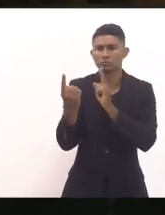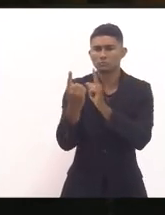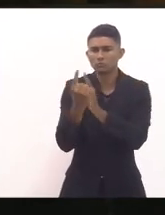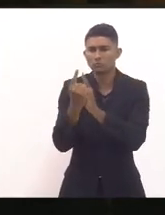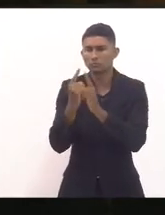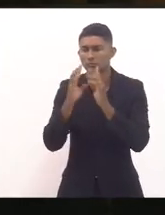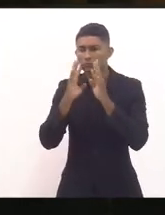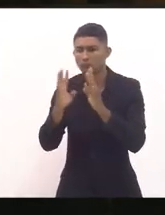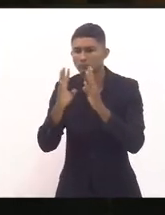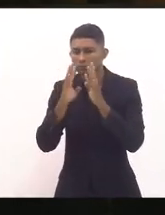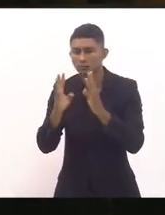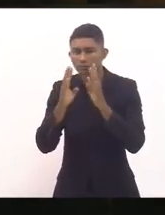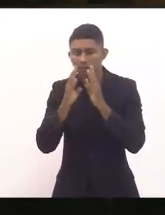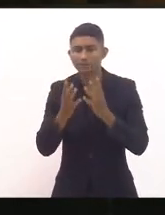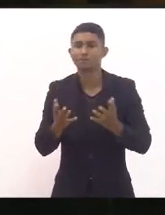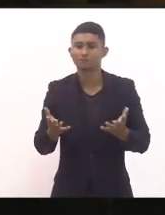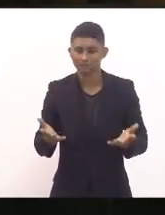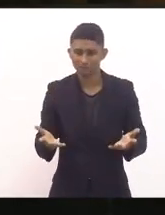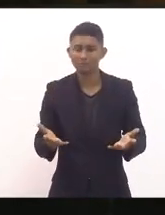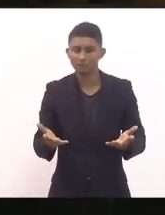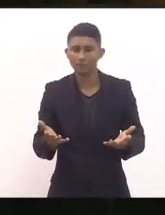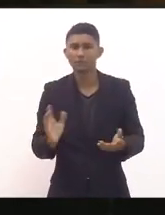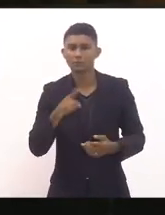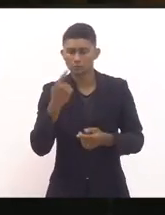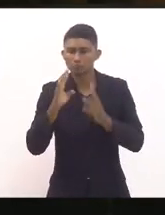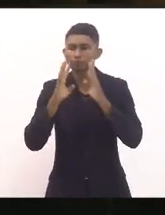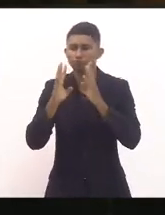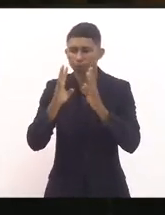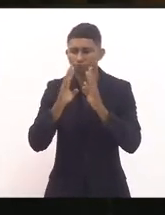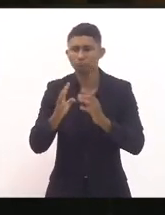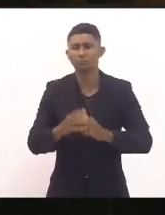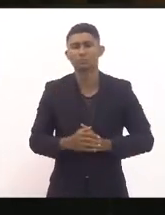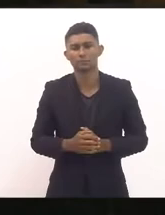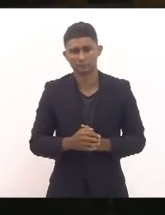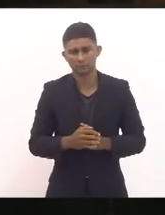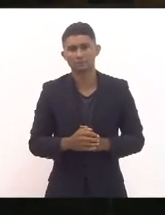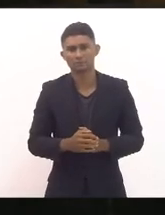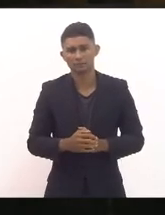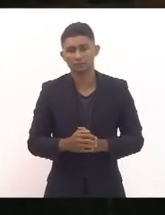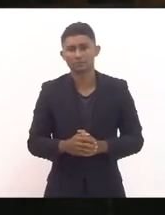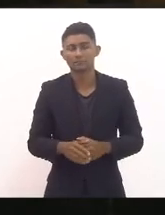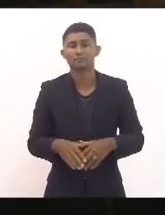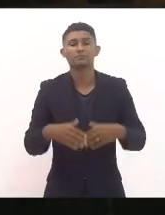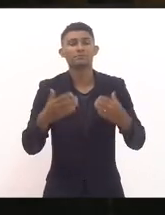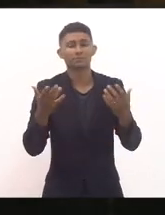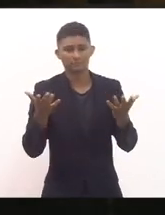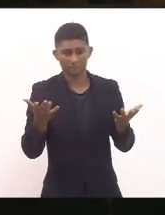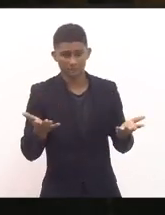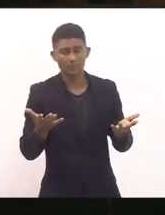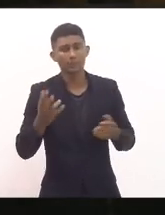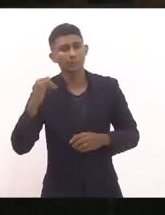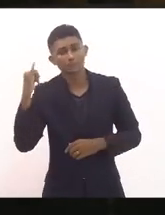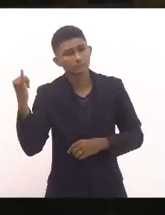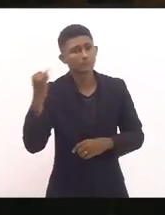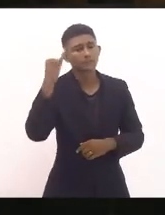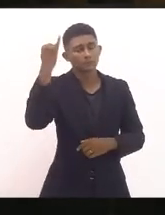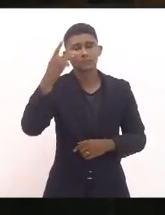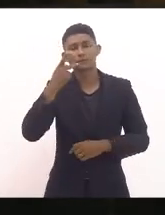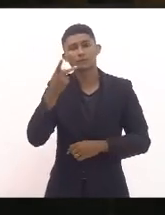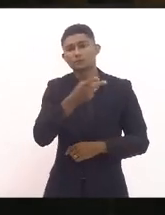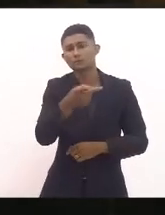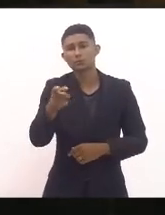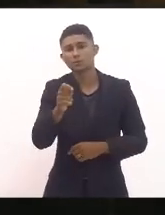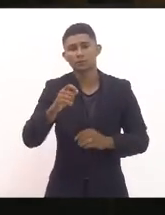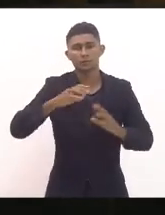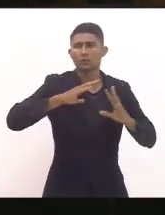a precarização da saúde mental na nossa juventude. E aí é muito importante ressaltar que no mundo